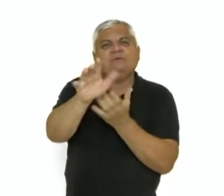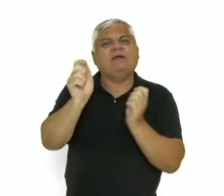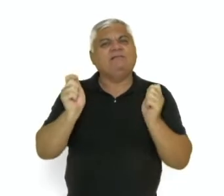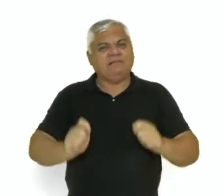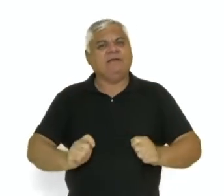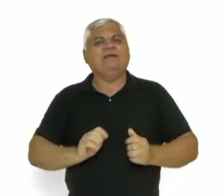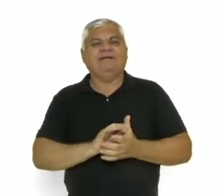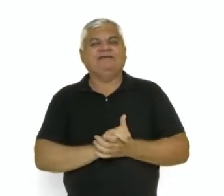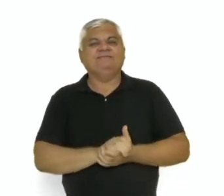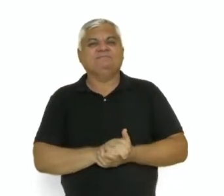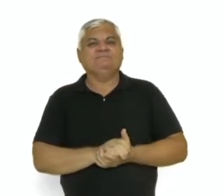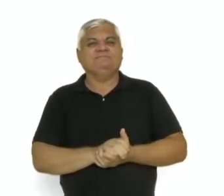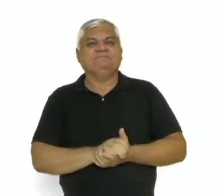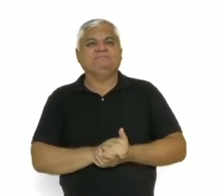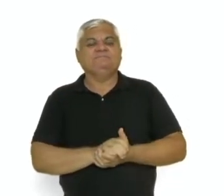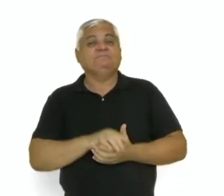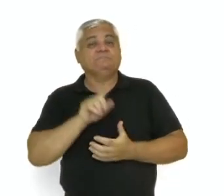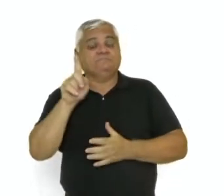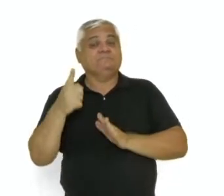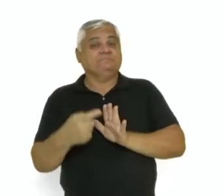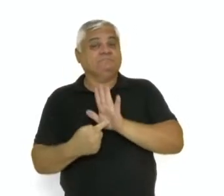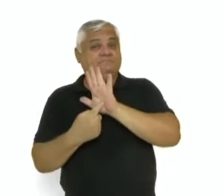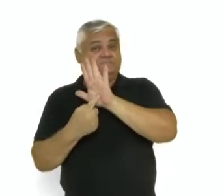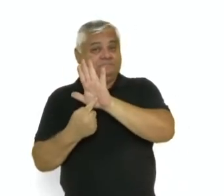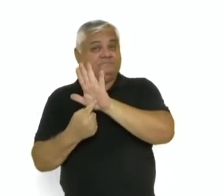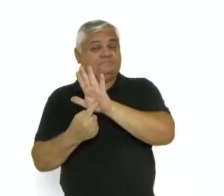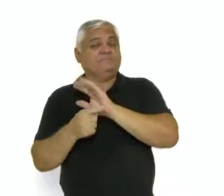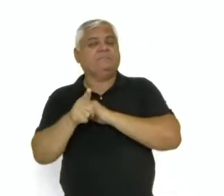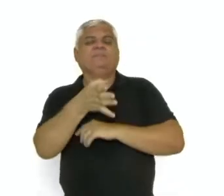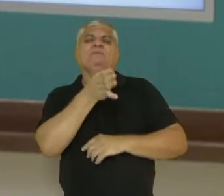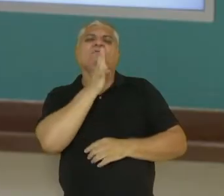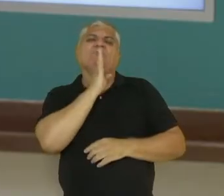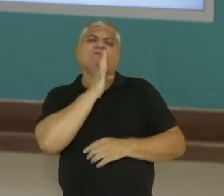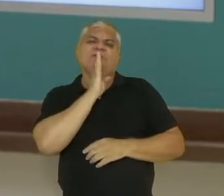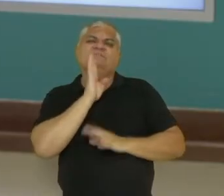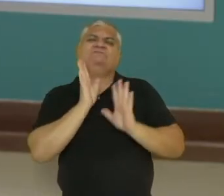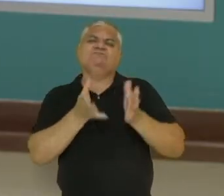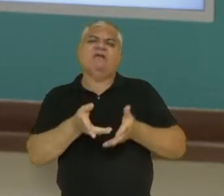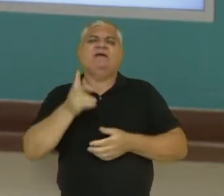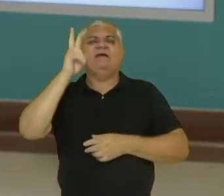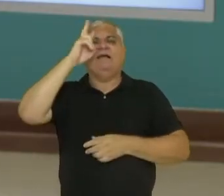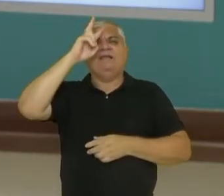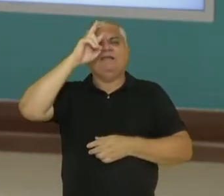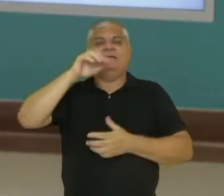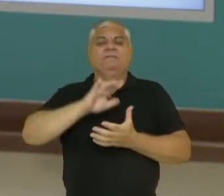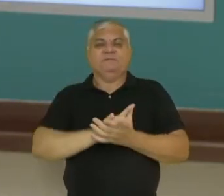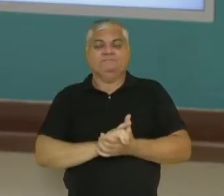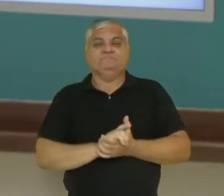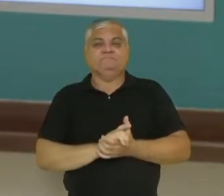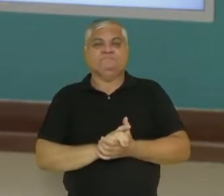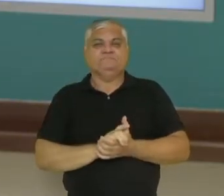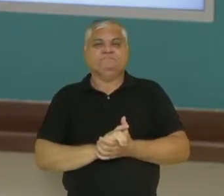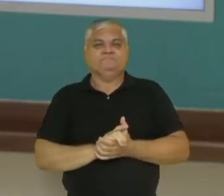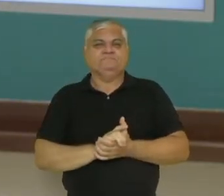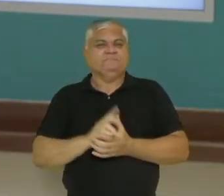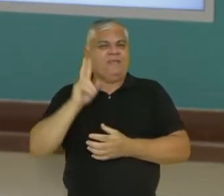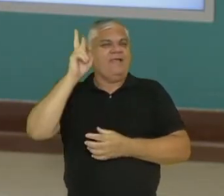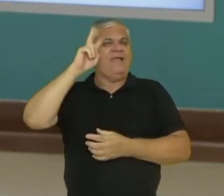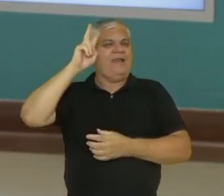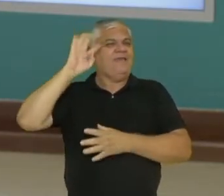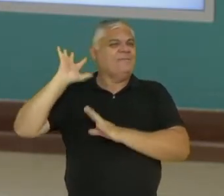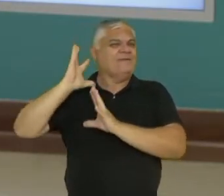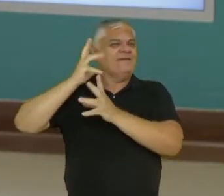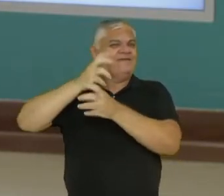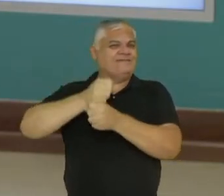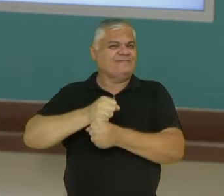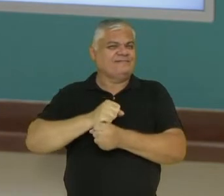Mas muito bem. Eu quero apresentar para você aquilo que você já conhece para você se relembrar. Vamos aqui então retomar sobre célula. Ah,